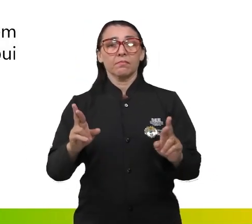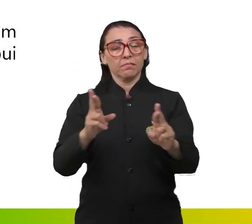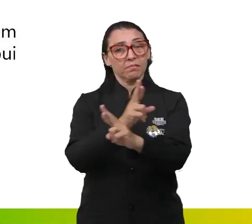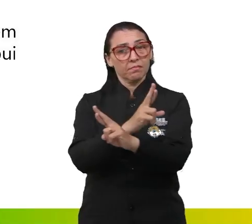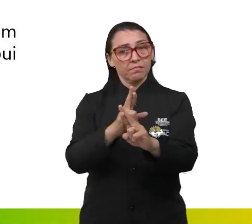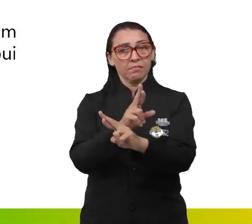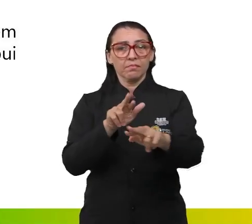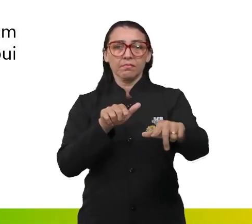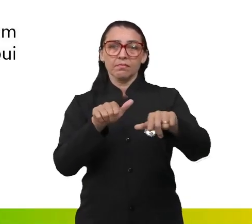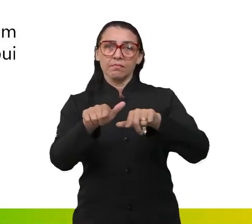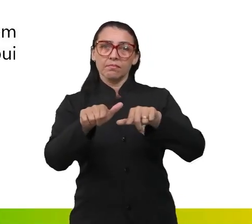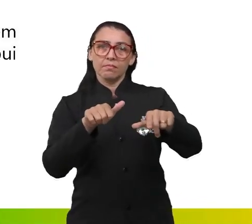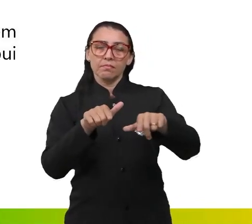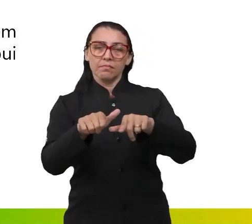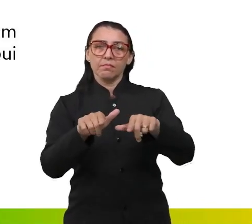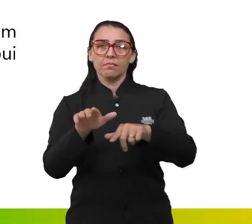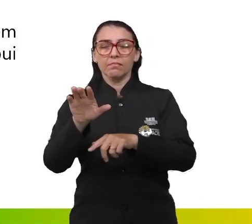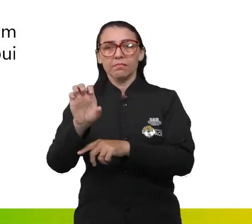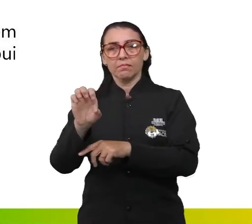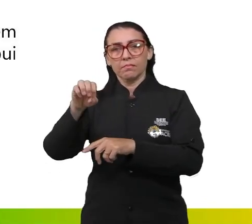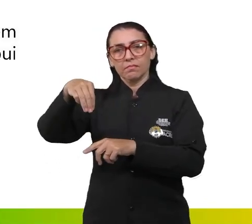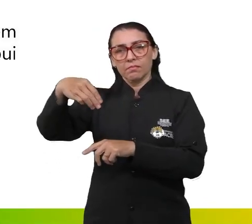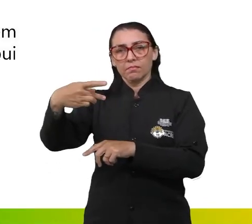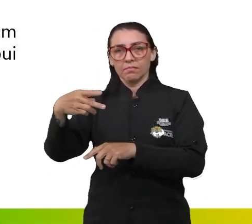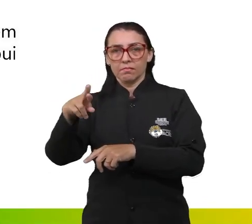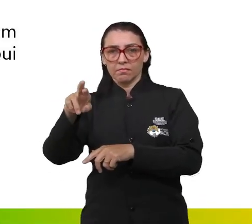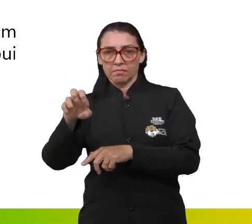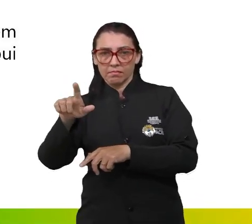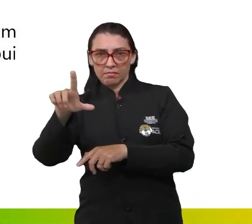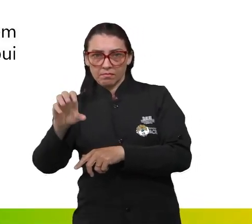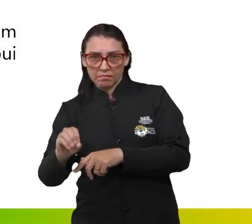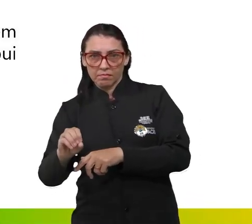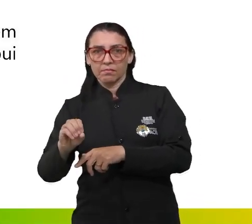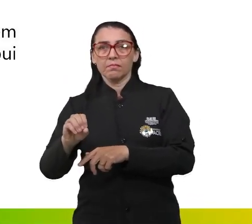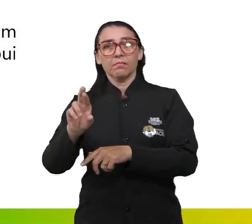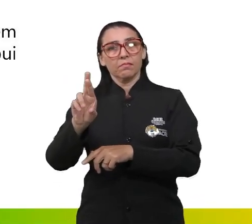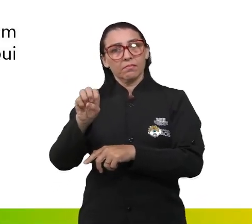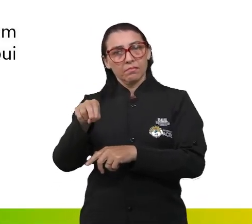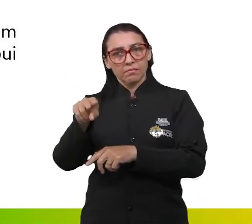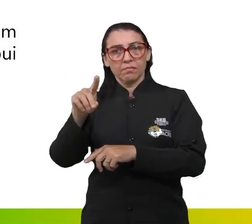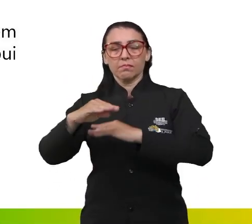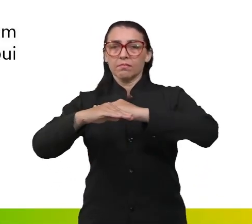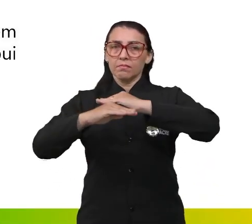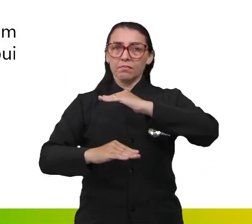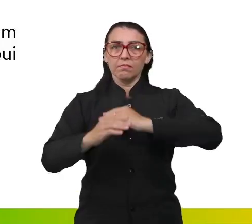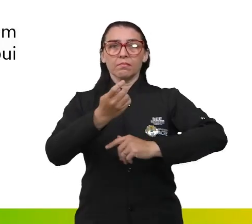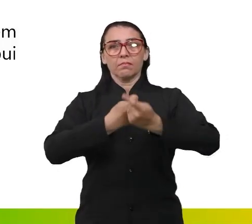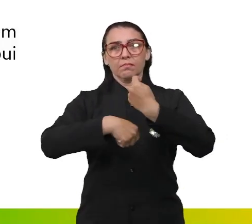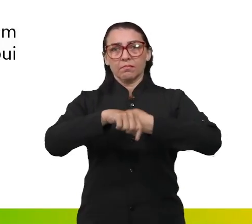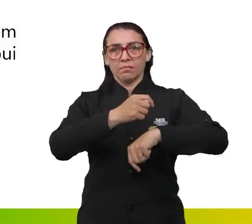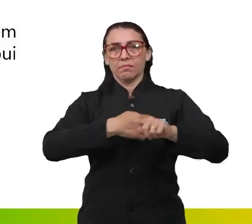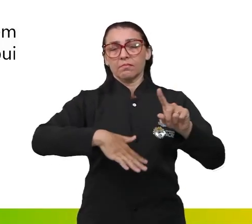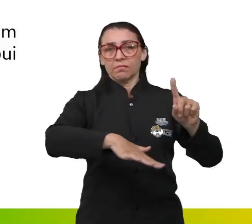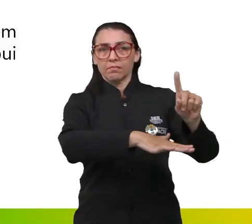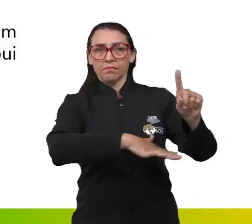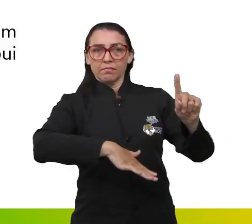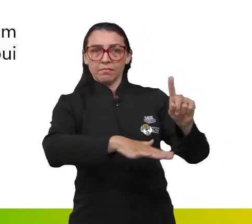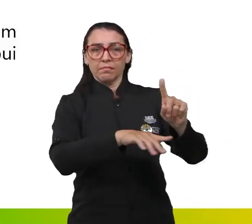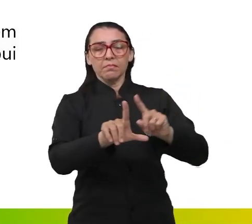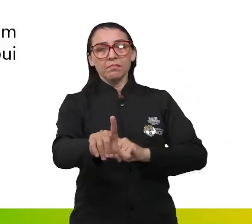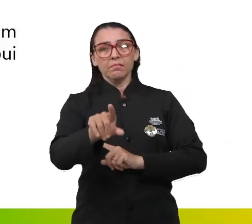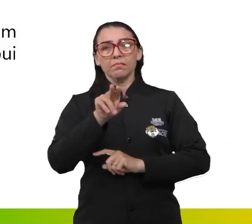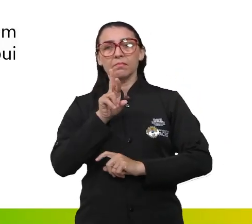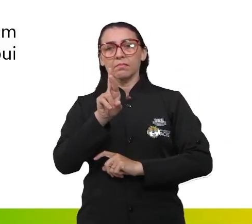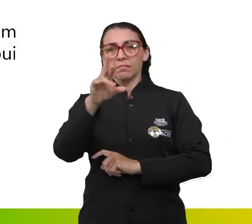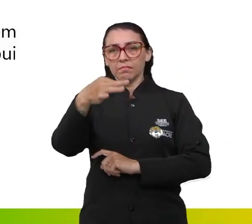abaixo sobre a relação entre trabalho, emprego, renda e desigualdades